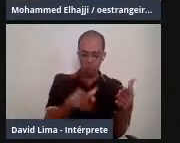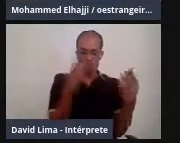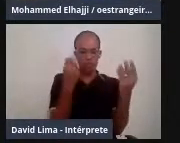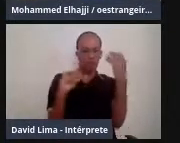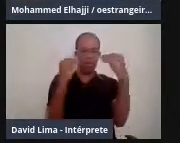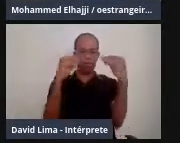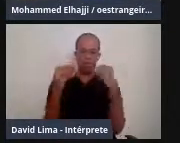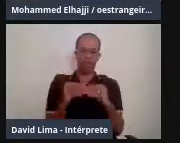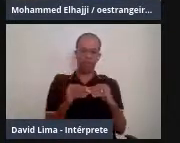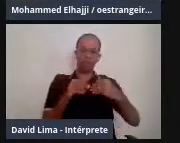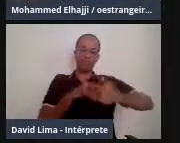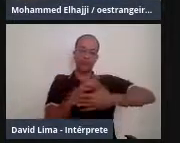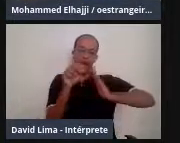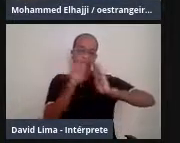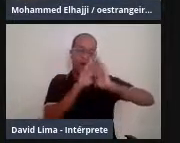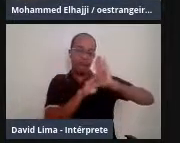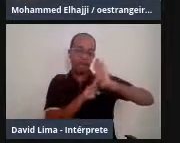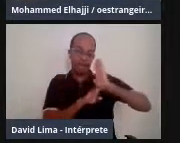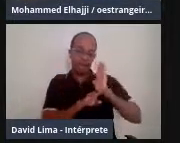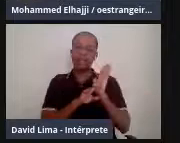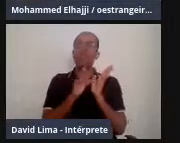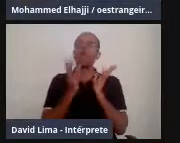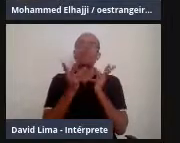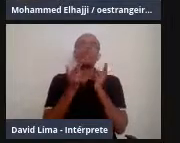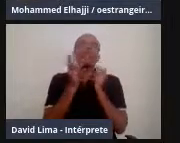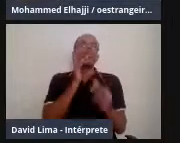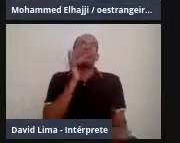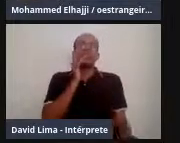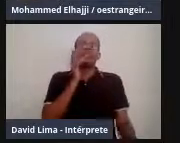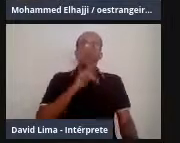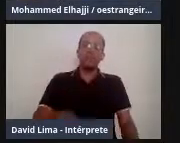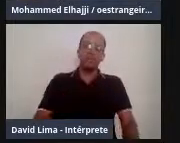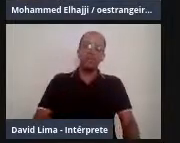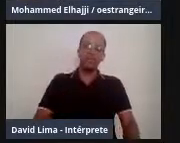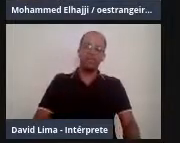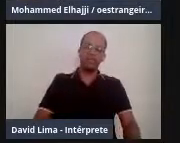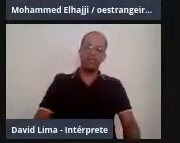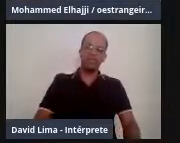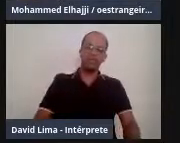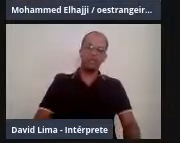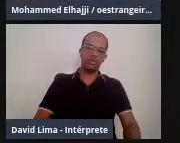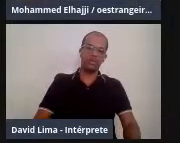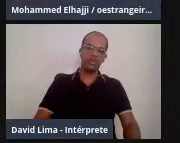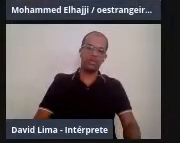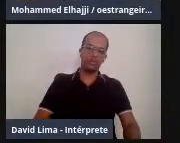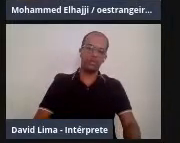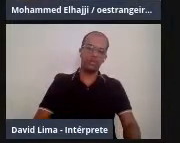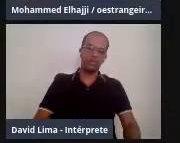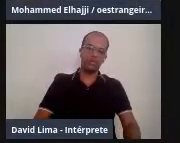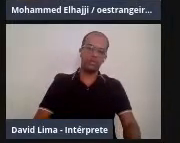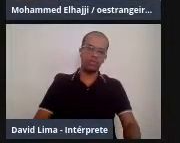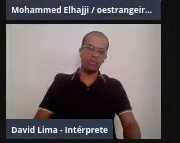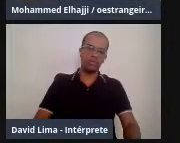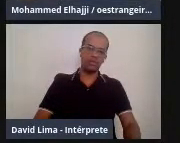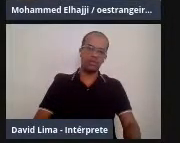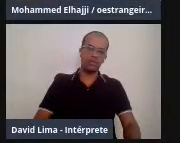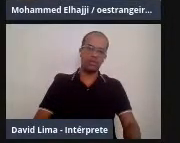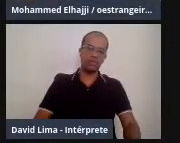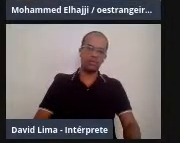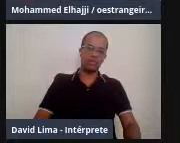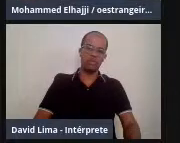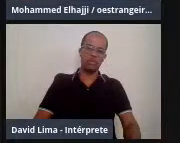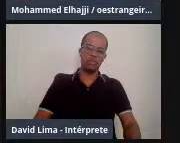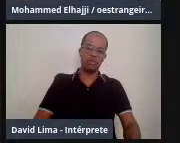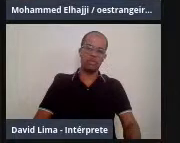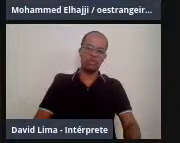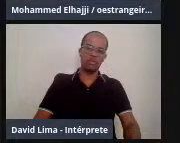As receitas são irresistíveis. Próximo, por favor. Então, aí a visibilidade que teve aí a